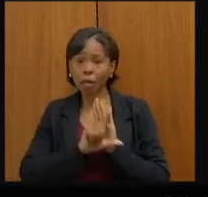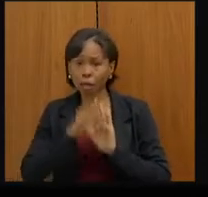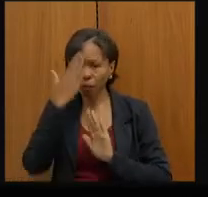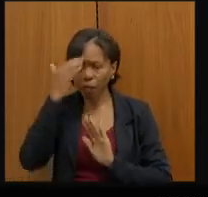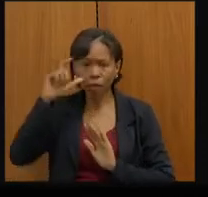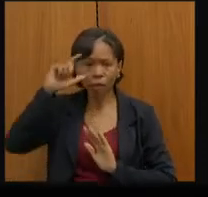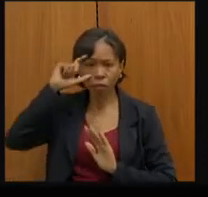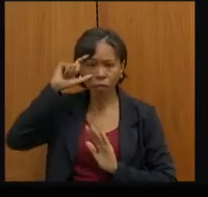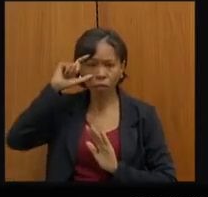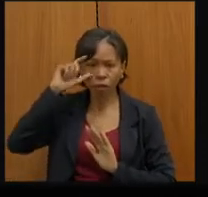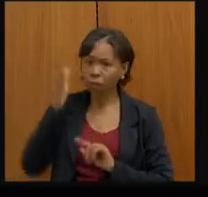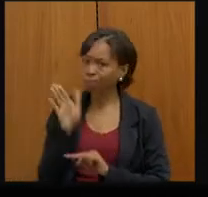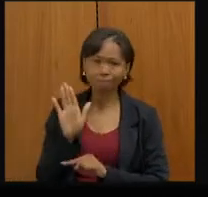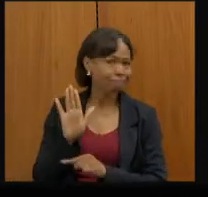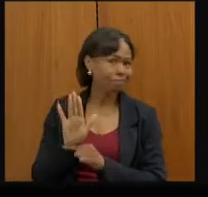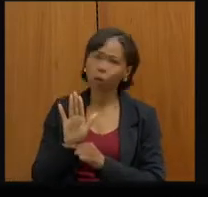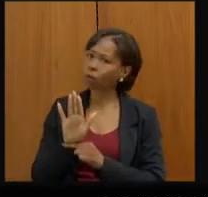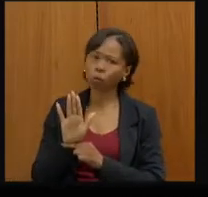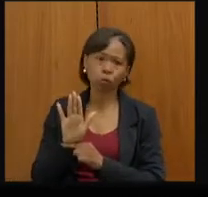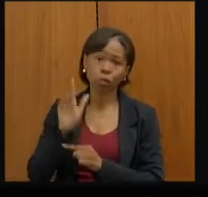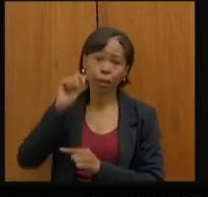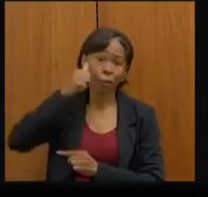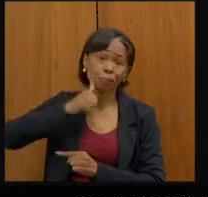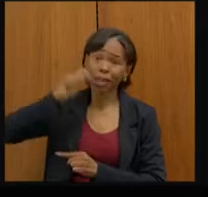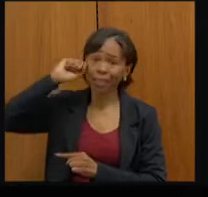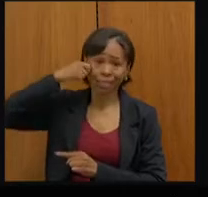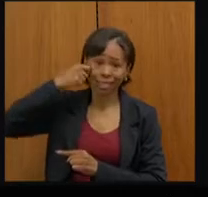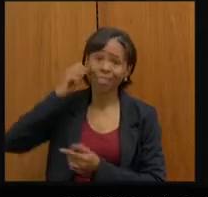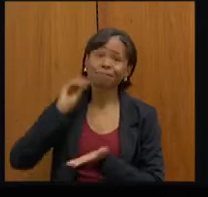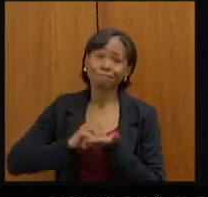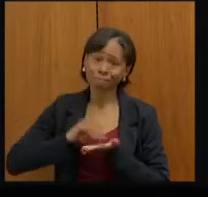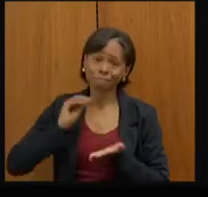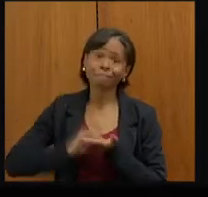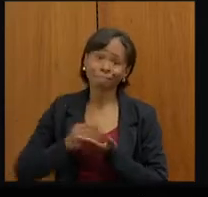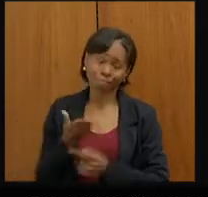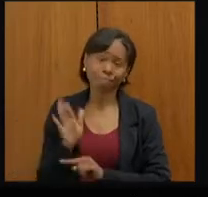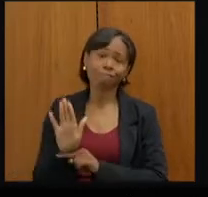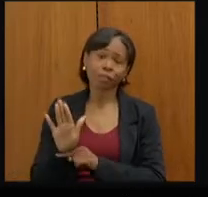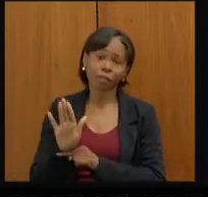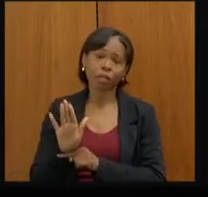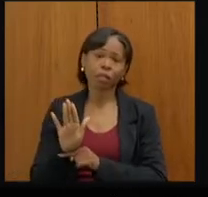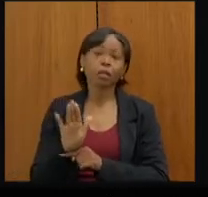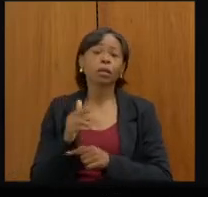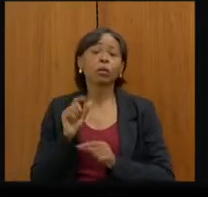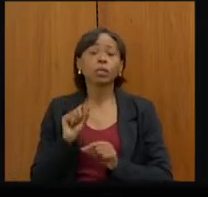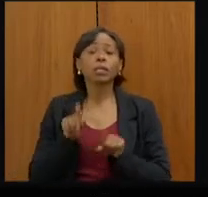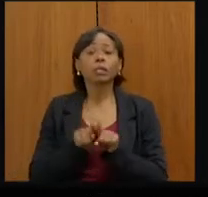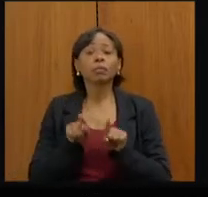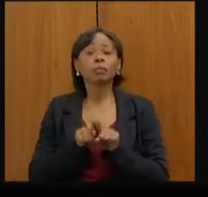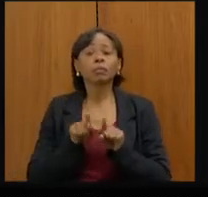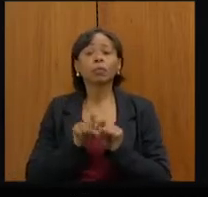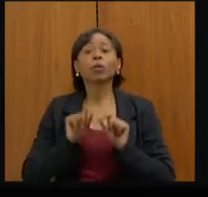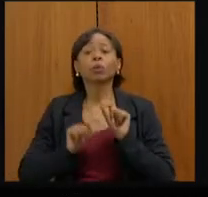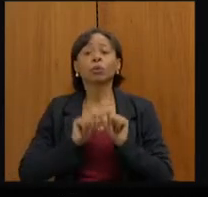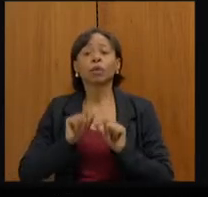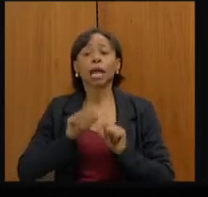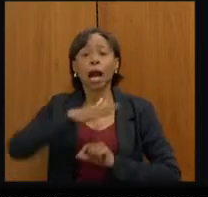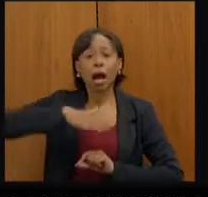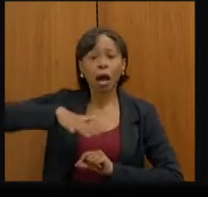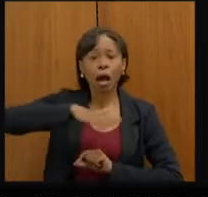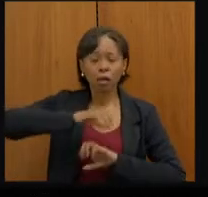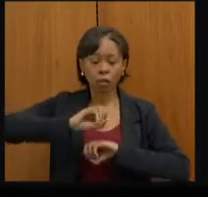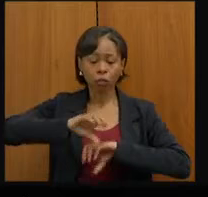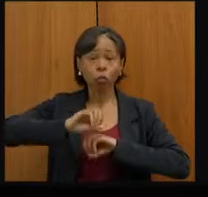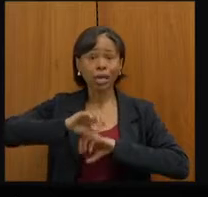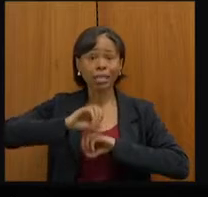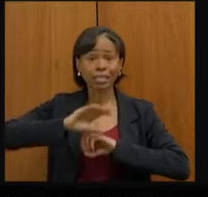então desafio posto que a gente precisa ter lutar sobre ele a ideia de traseira e do cartão também pra